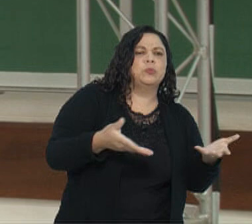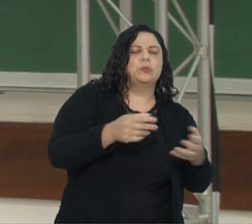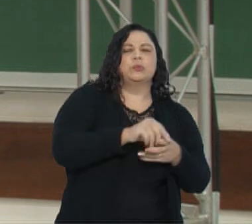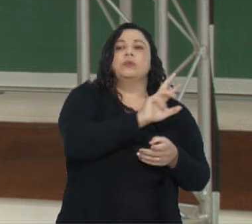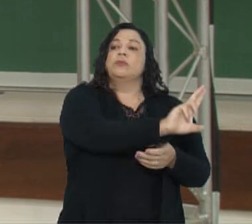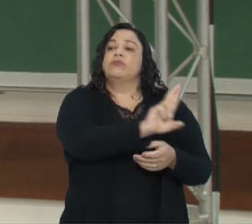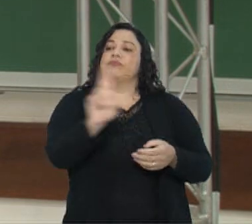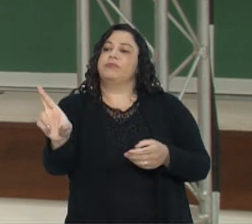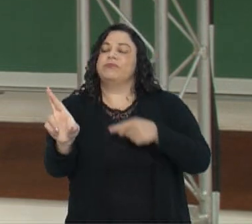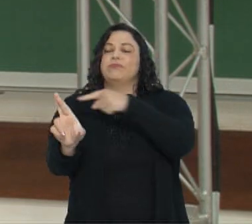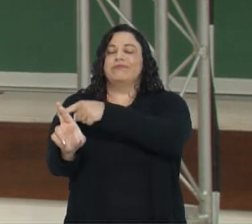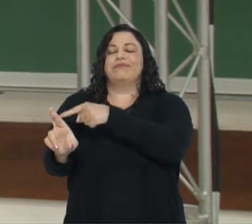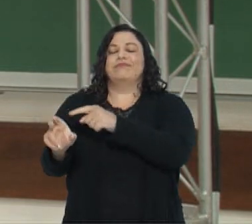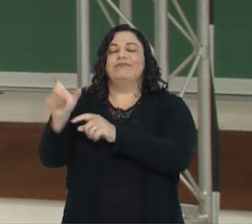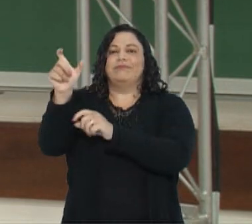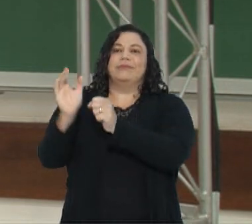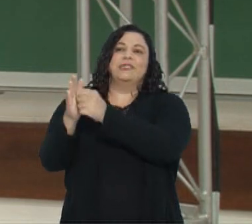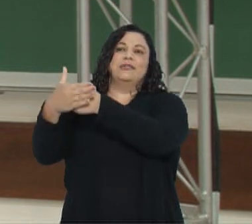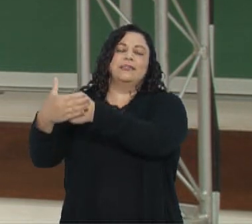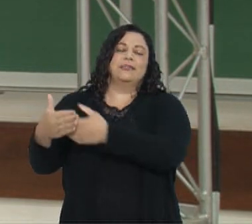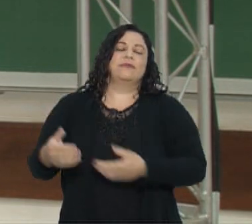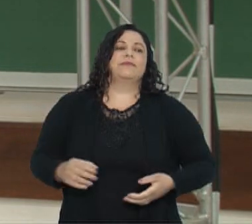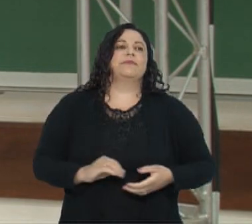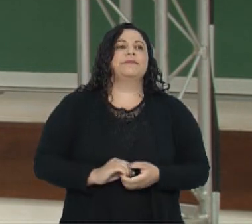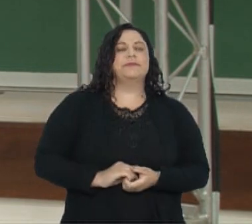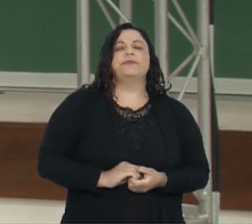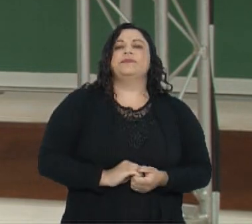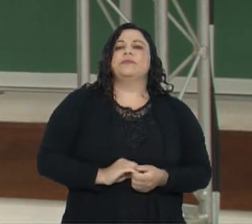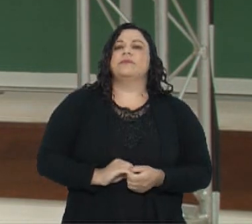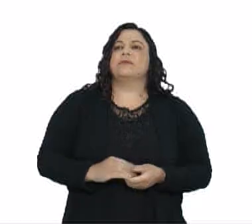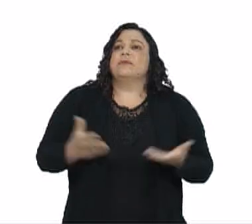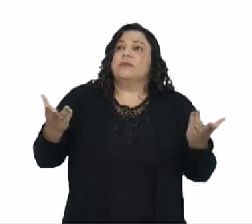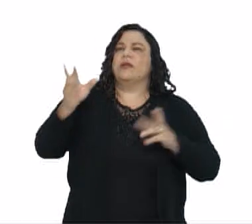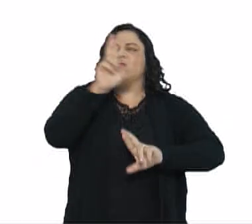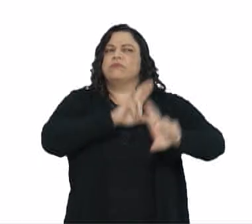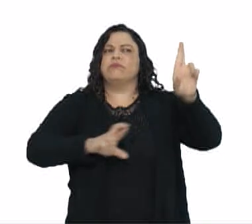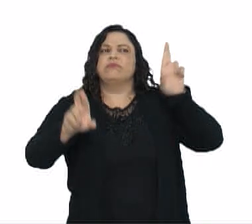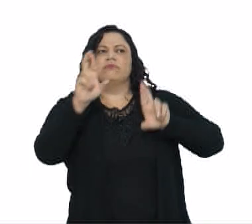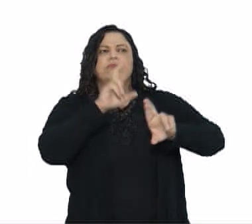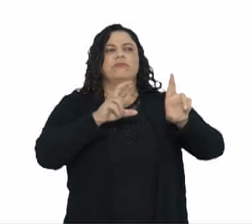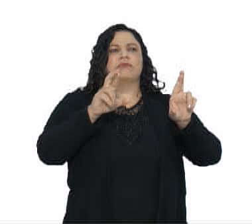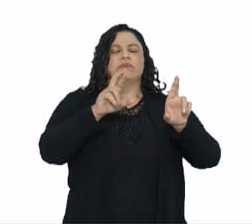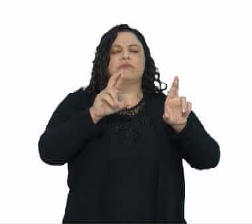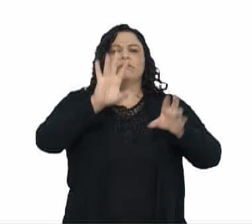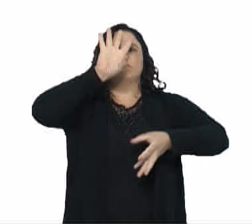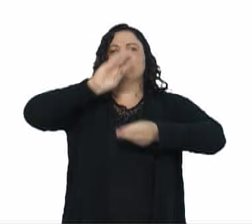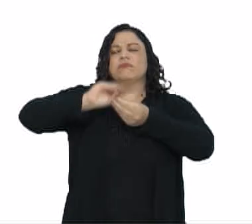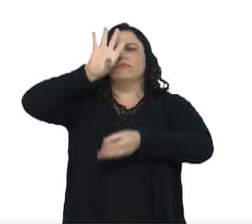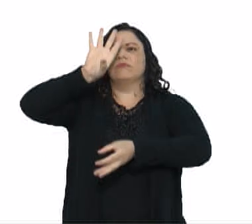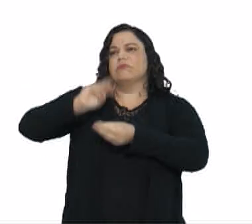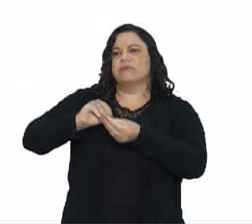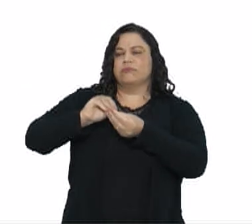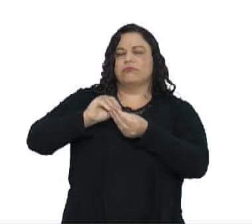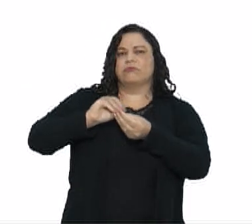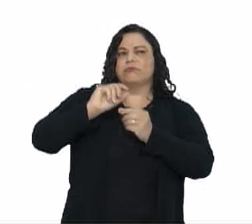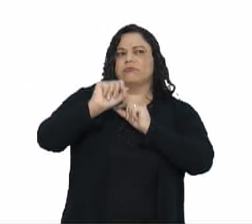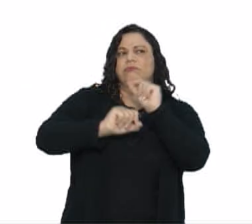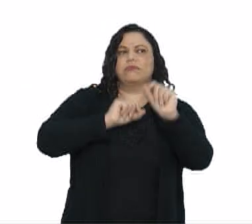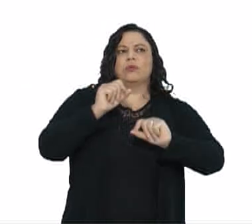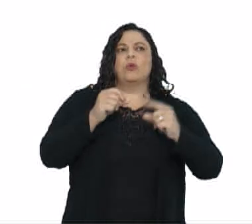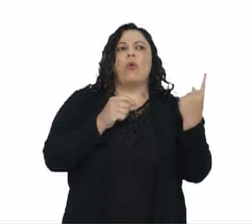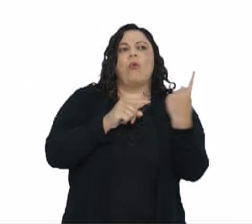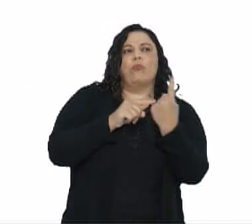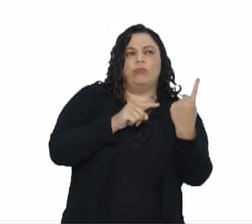nosso sujeito lá. Com essa análise, concluímos que 1.